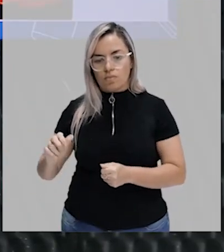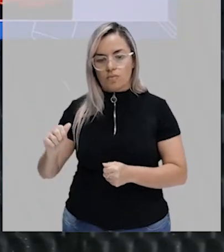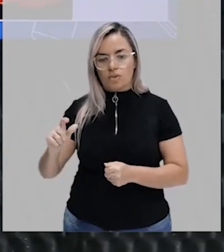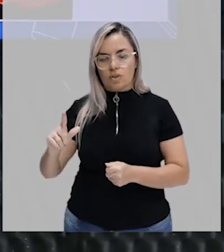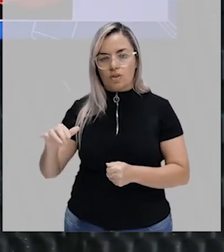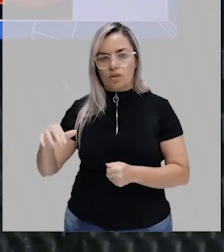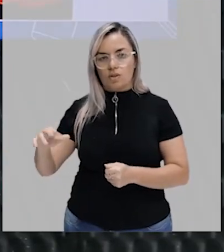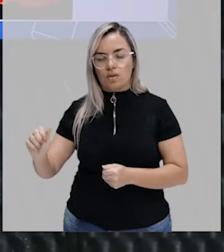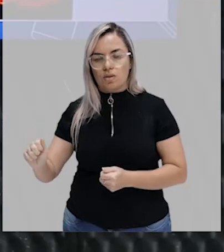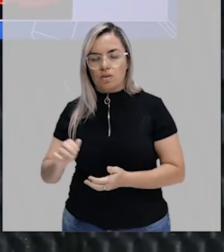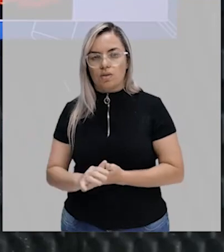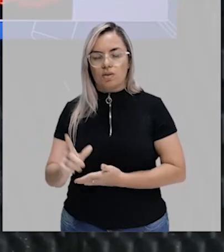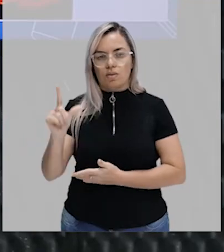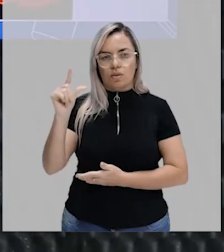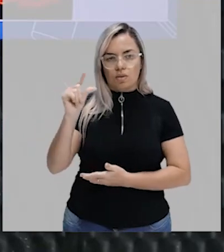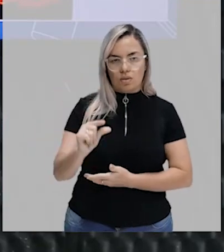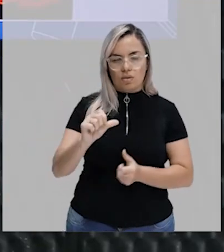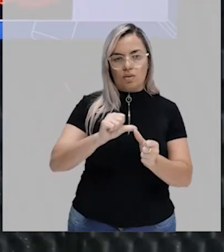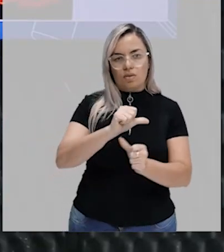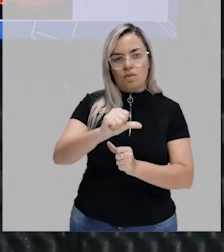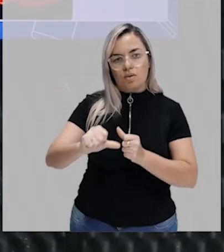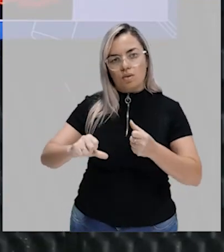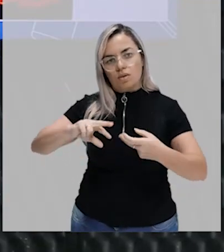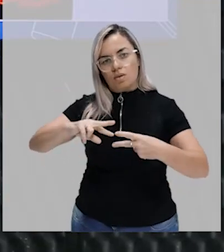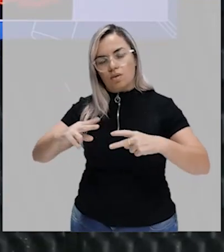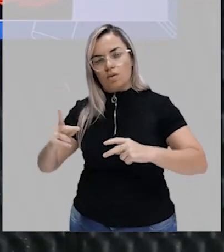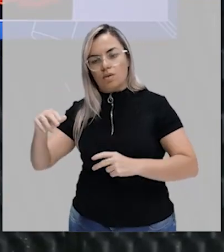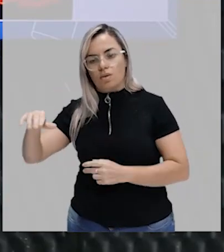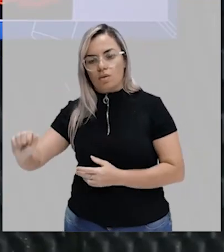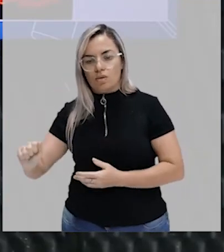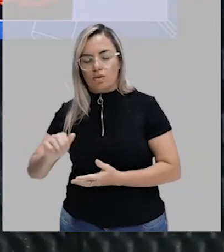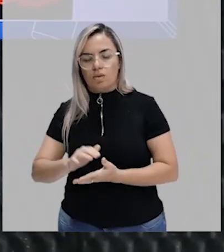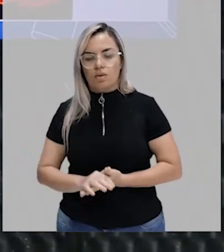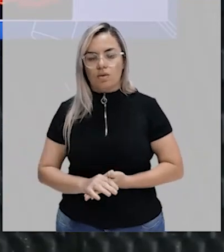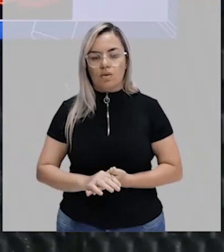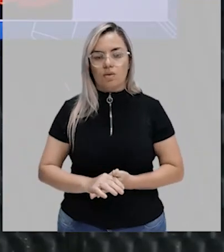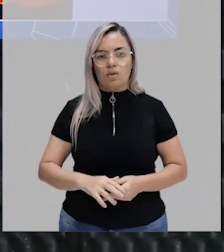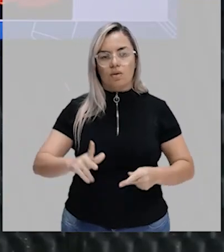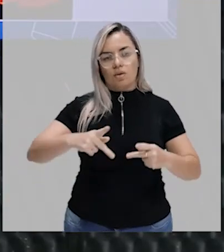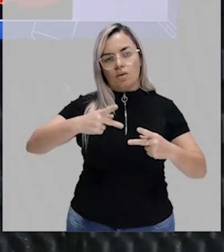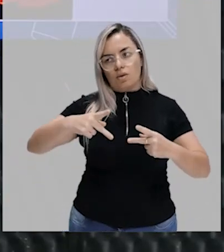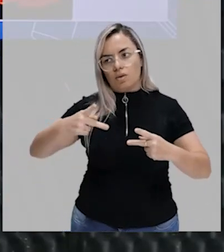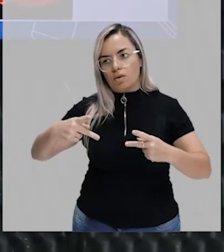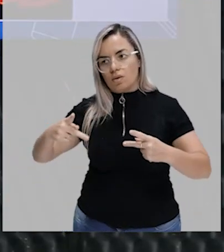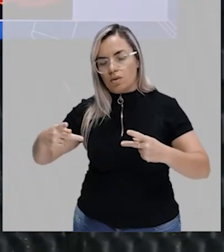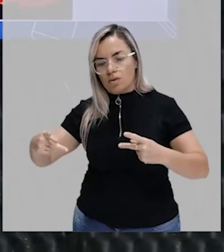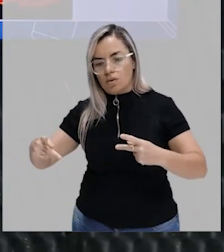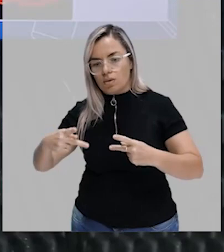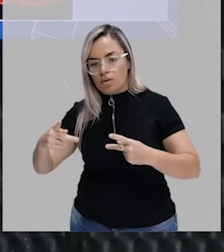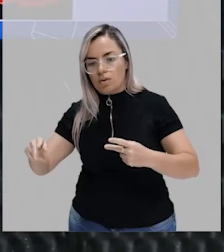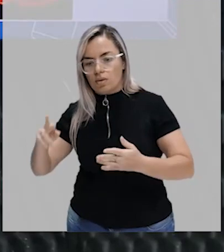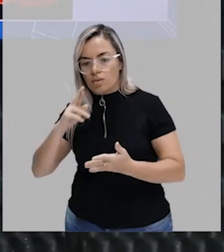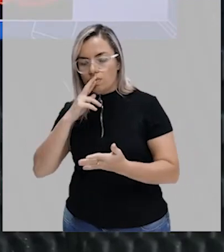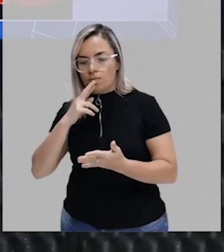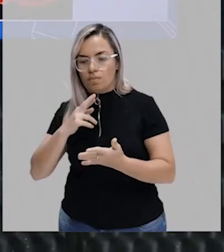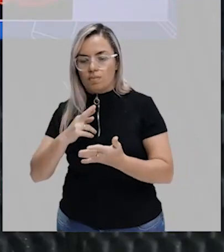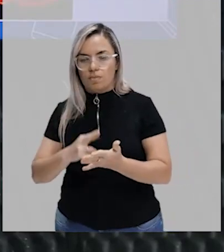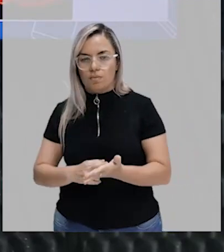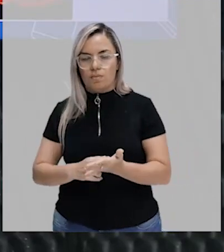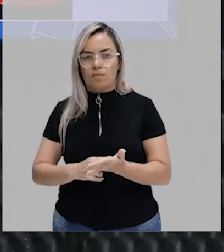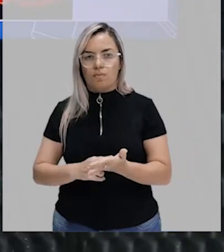mudança, nessa pequena mutação, a proteína que vai ser resultante, ela vai